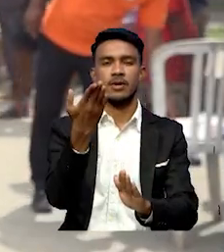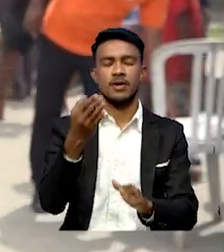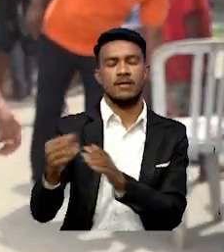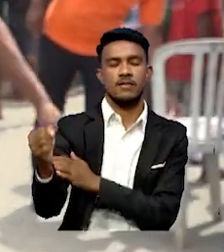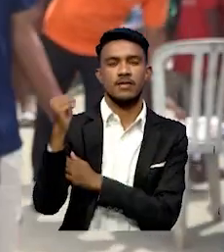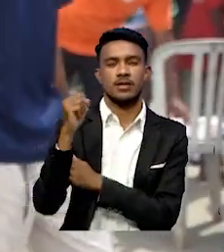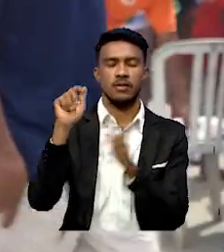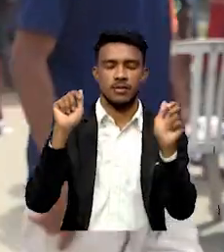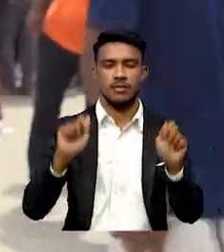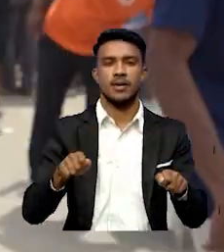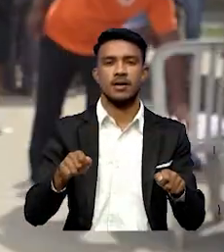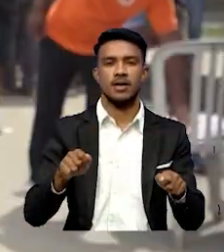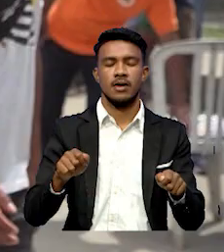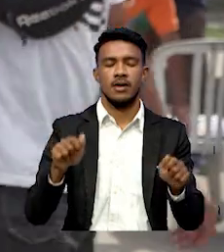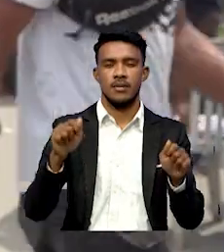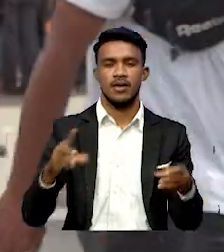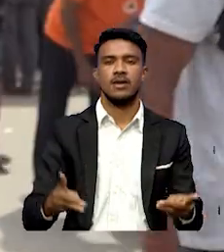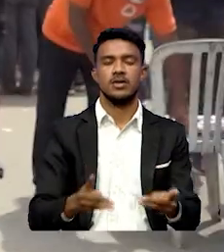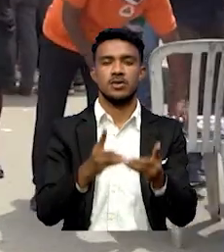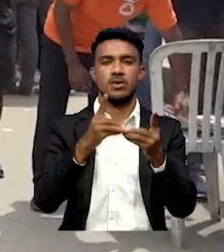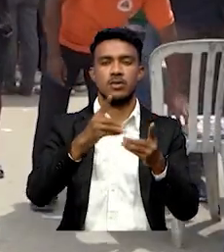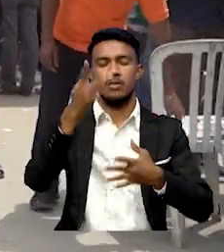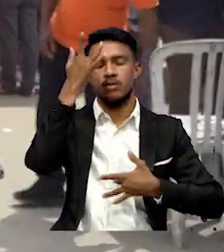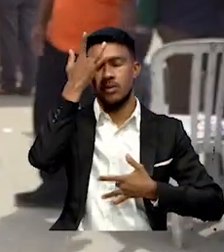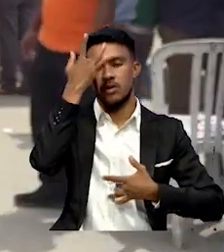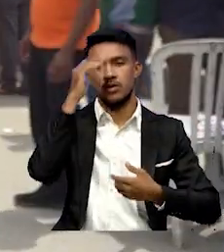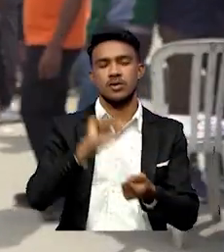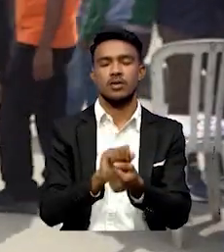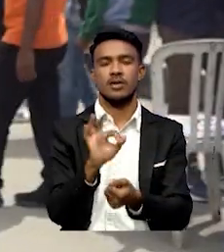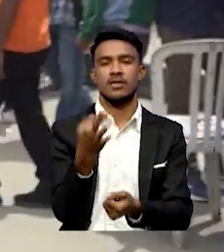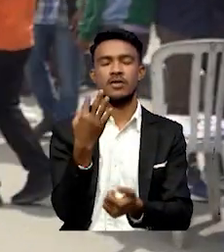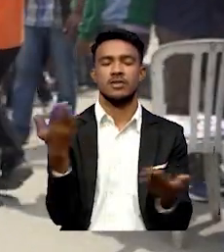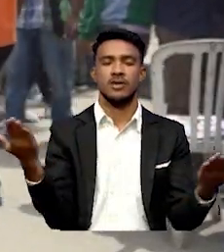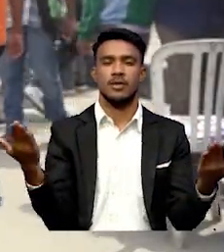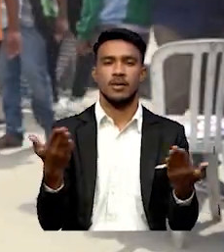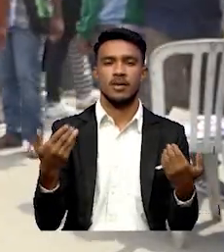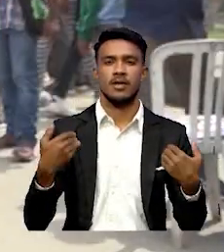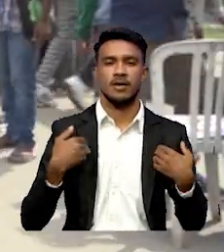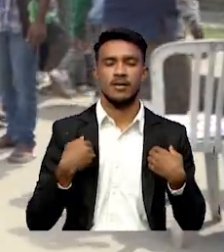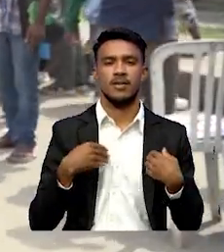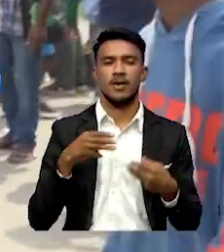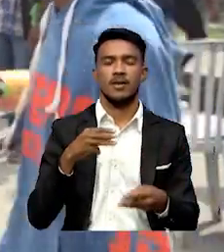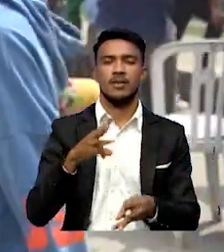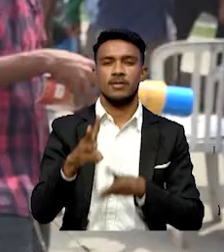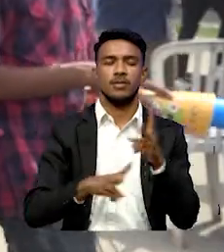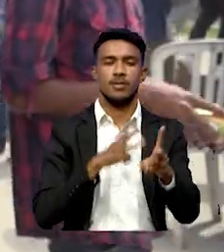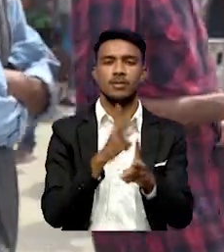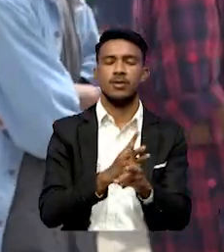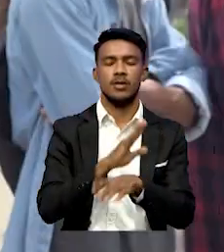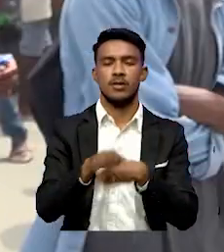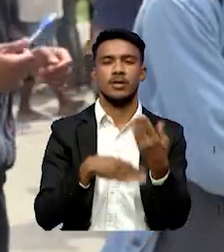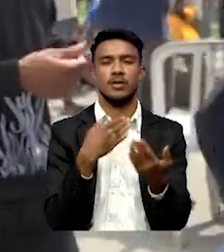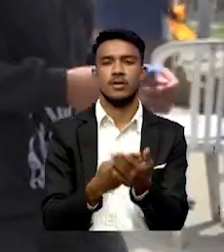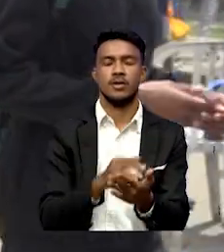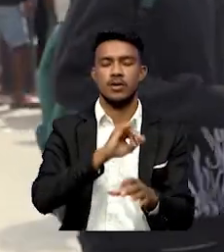para bele hasoro moras coronavirus nebe maka imbade ba monutoma